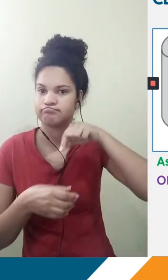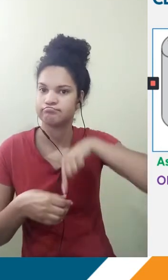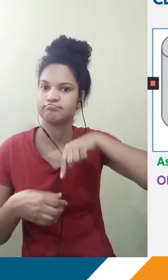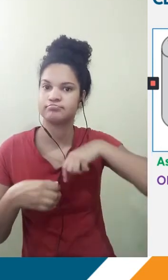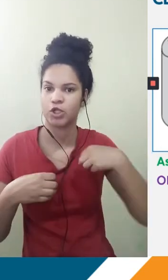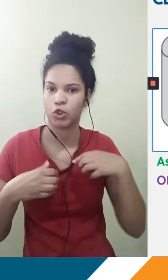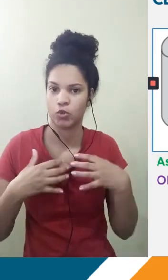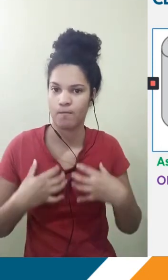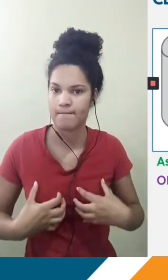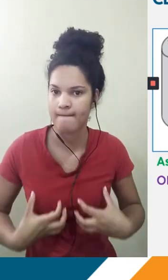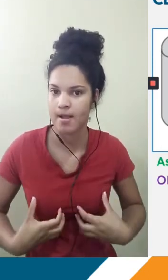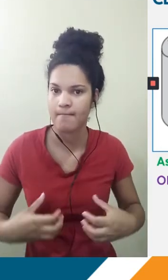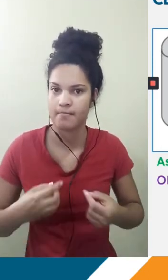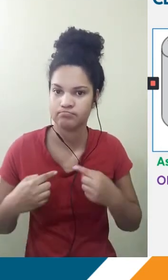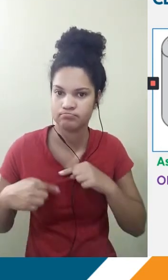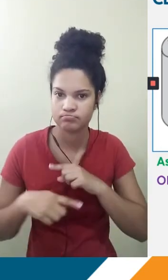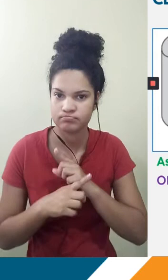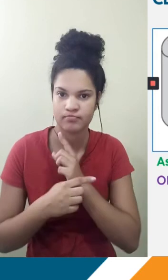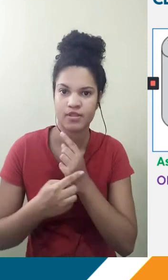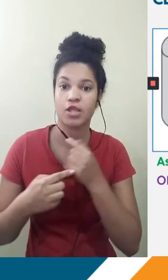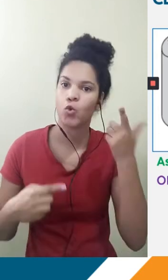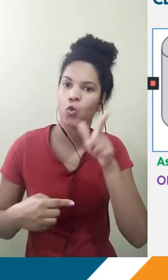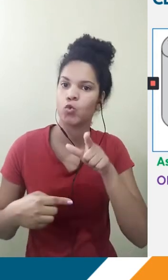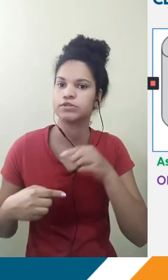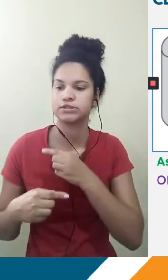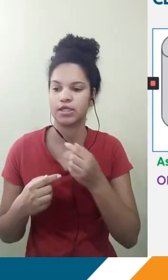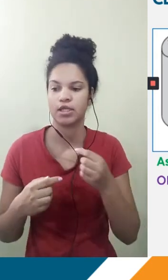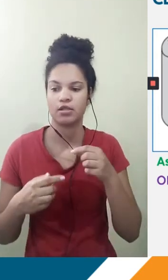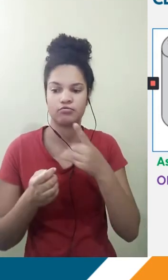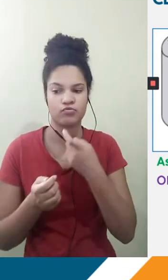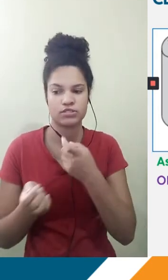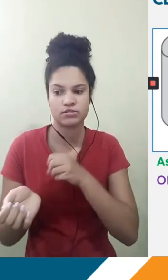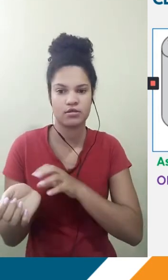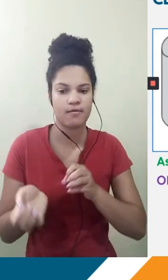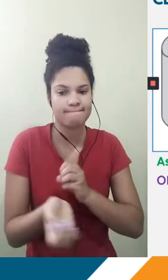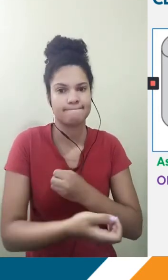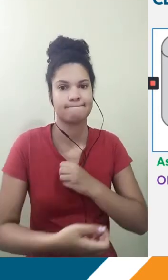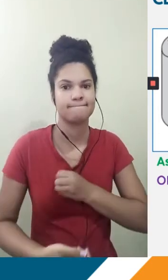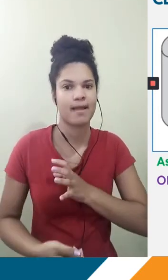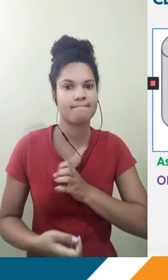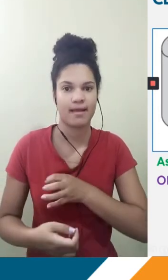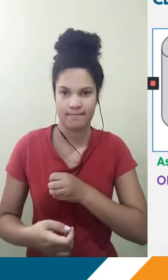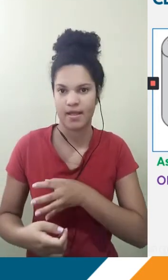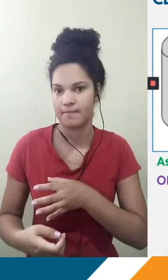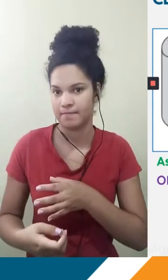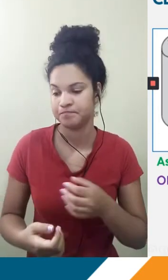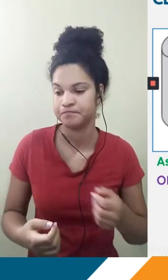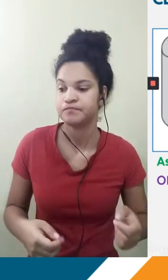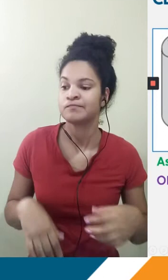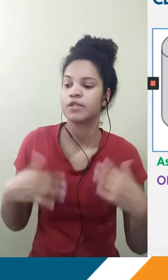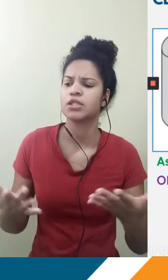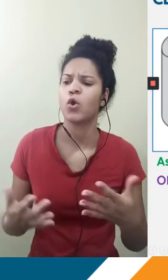a gente perceber isso. As trocas de gases, oxigênio e gás carbônico, ela acontece nos dois sentidos, mas com